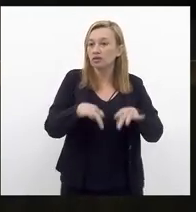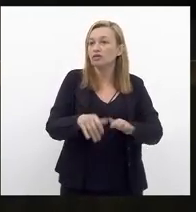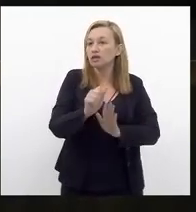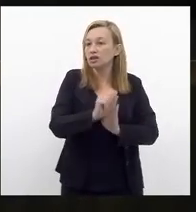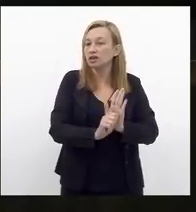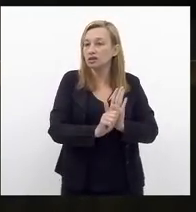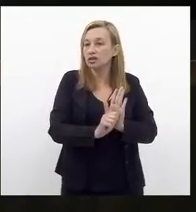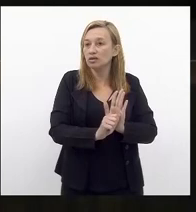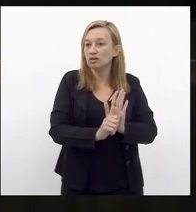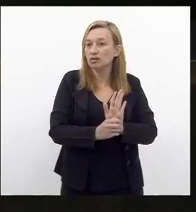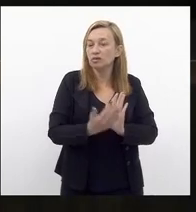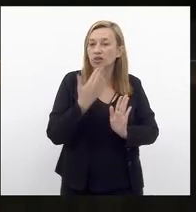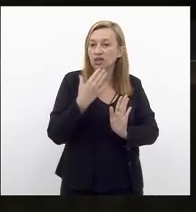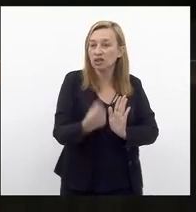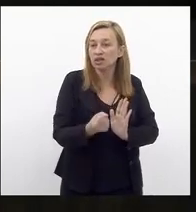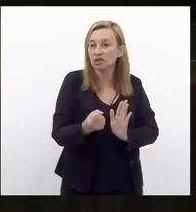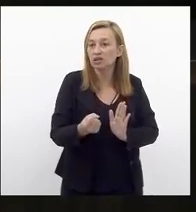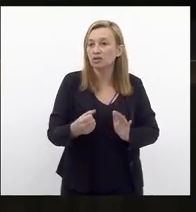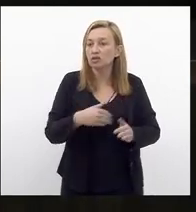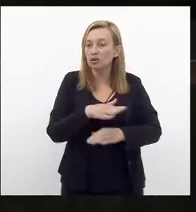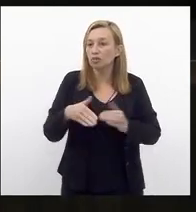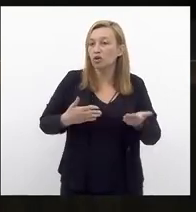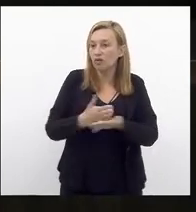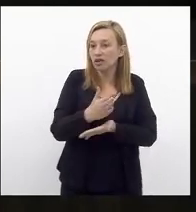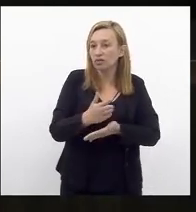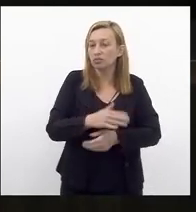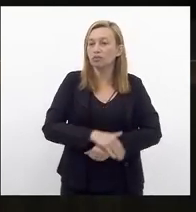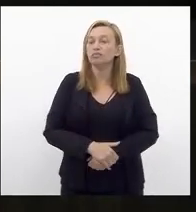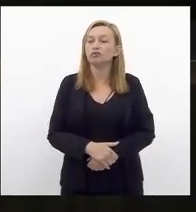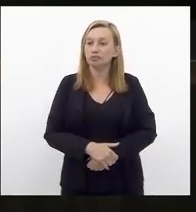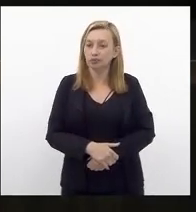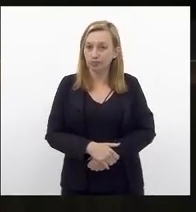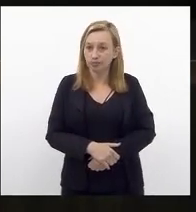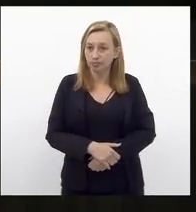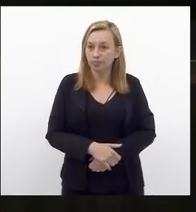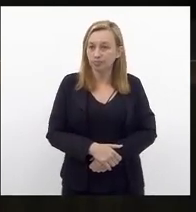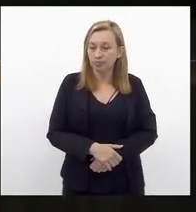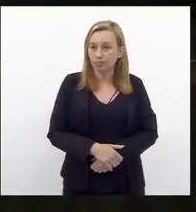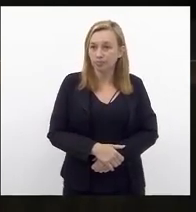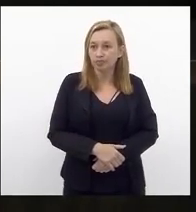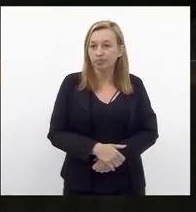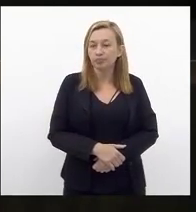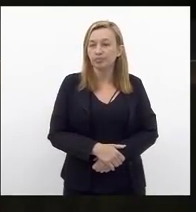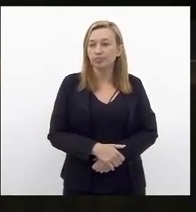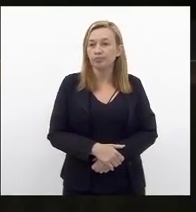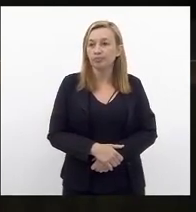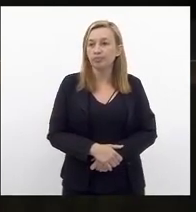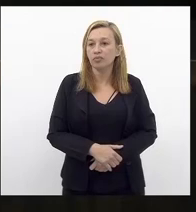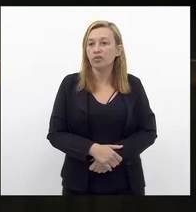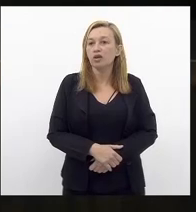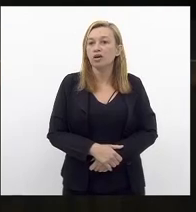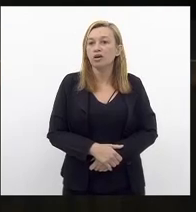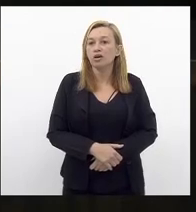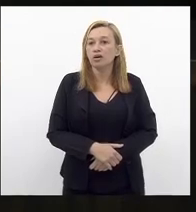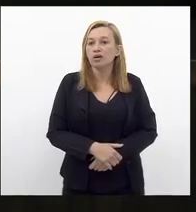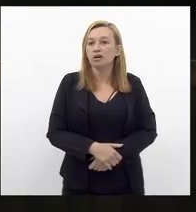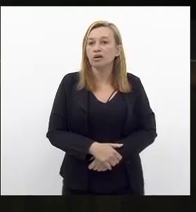Afinal redação que a presença de fezes e os que aprovam a permanência Cristão aprovado vai autógrafo 1